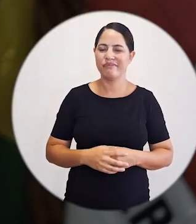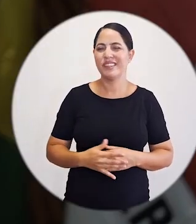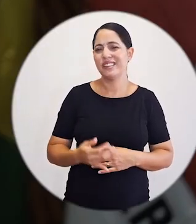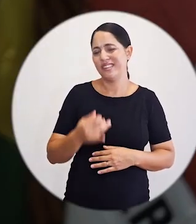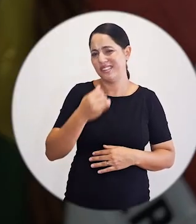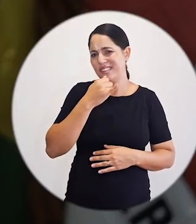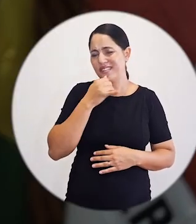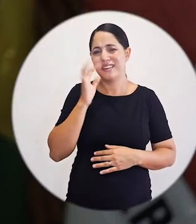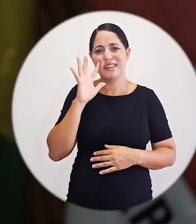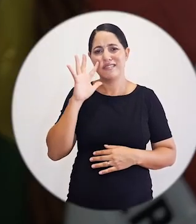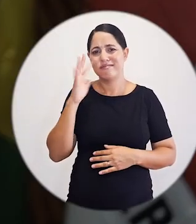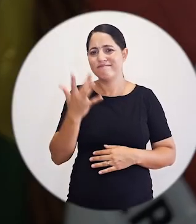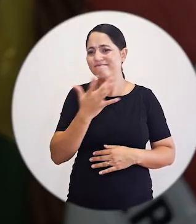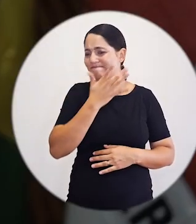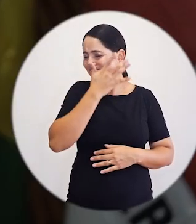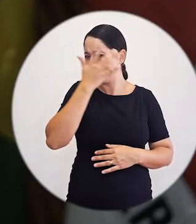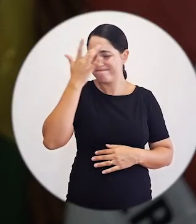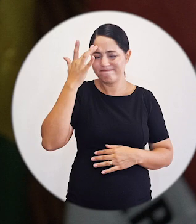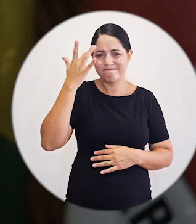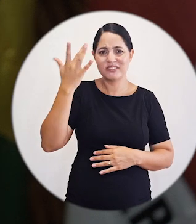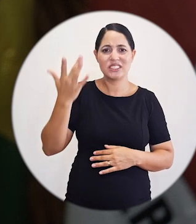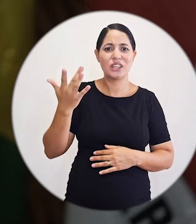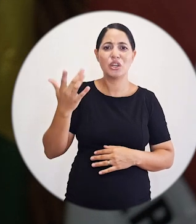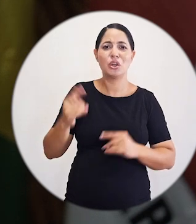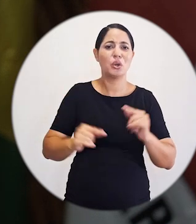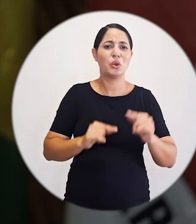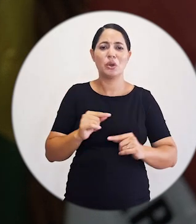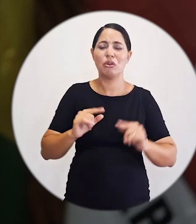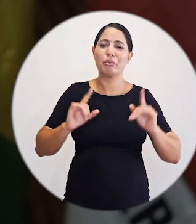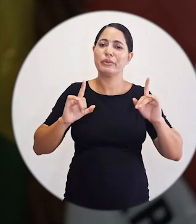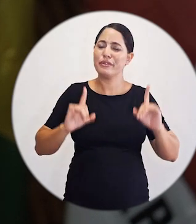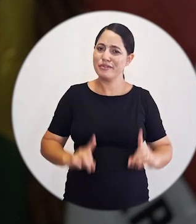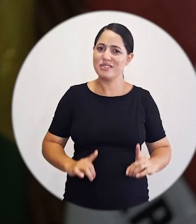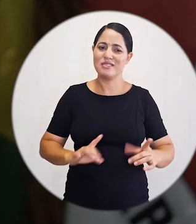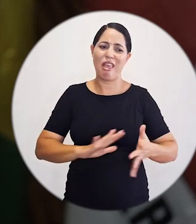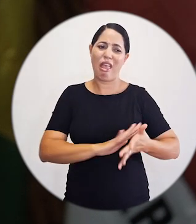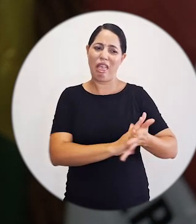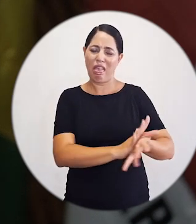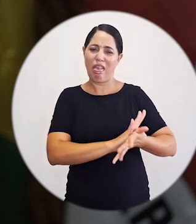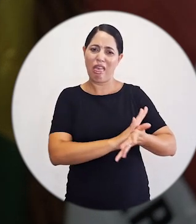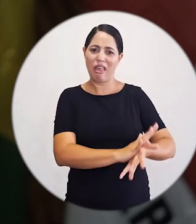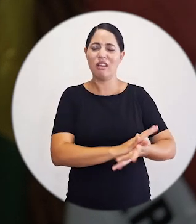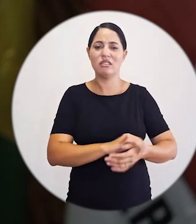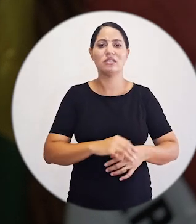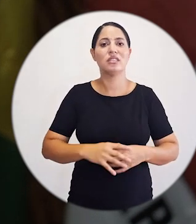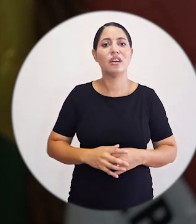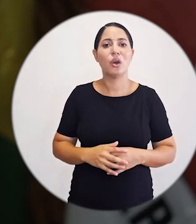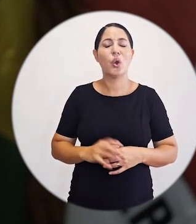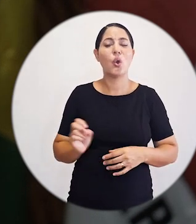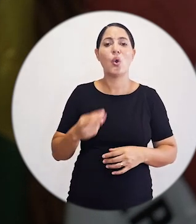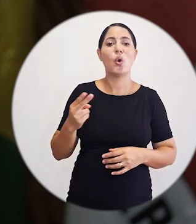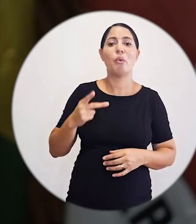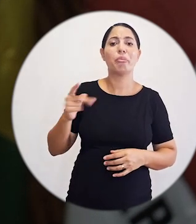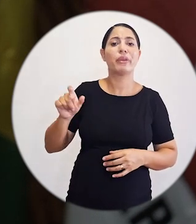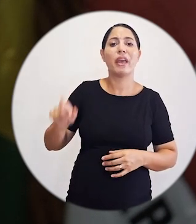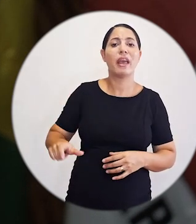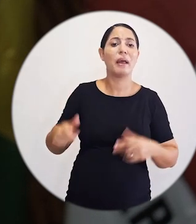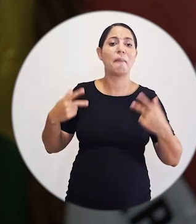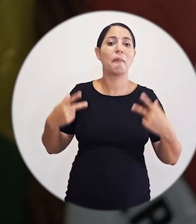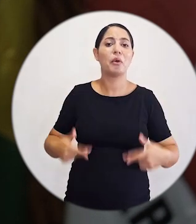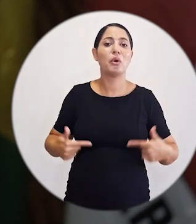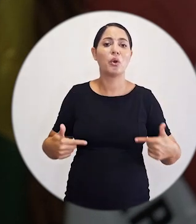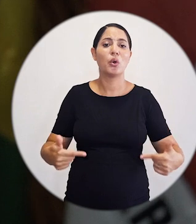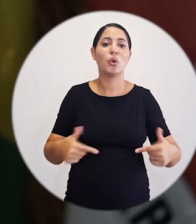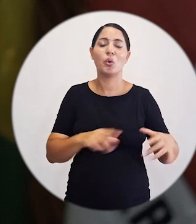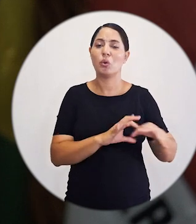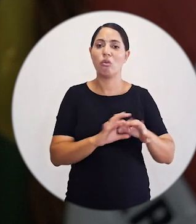ainda é comum ver por aí situações discriminatórias que atingem principalmente pessoas com deficiência, sejam em atos